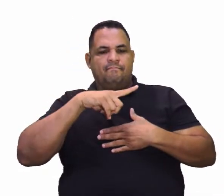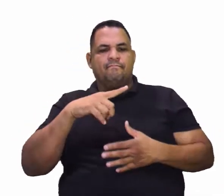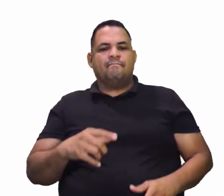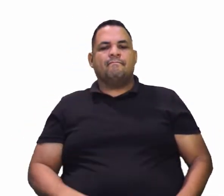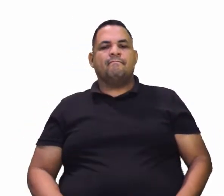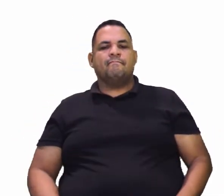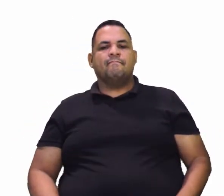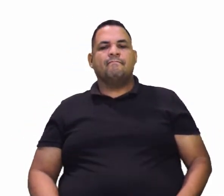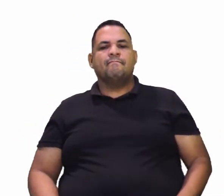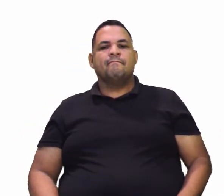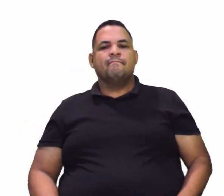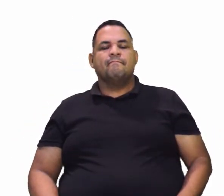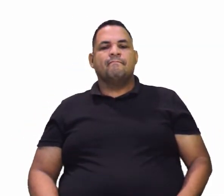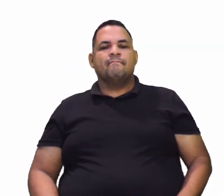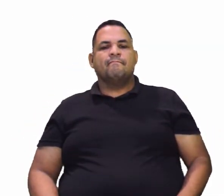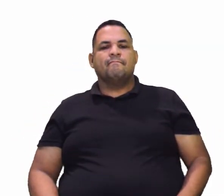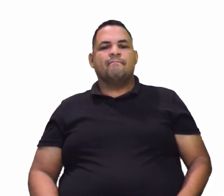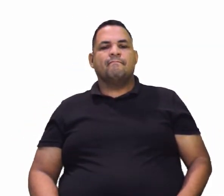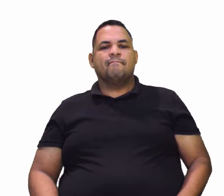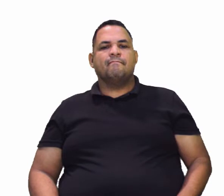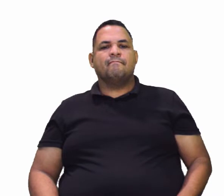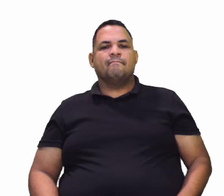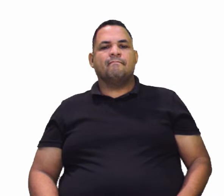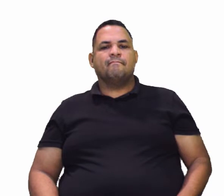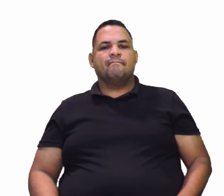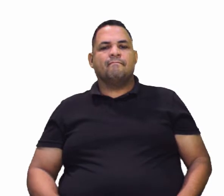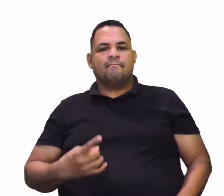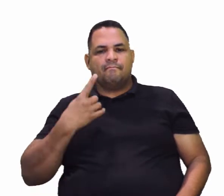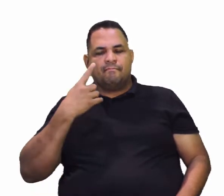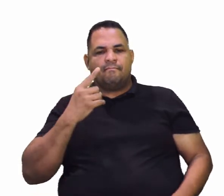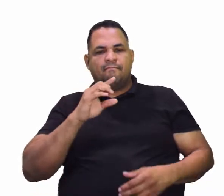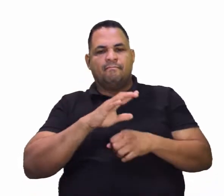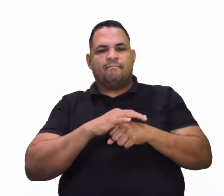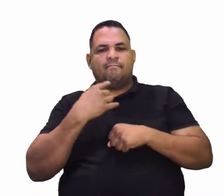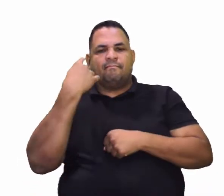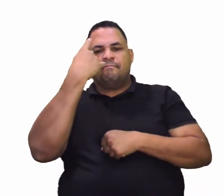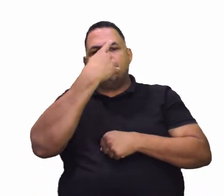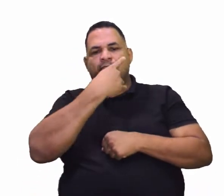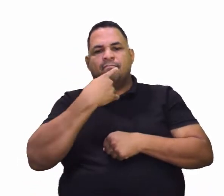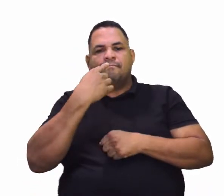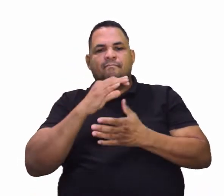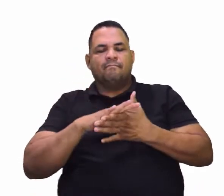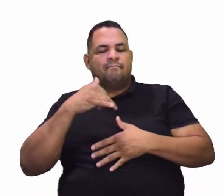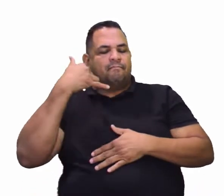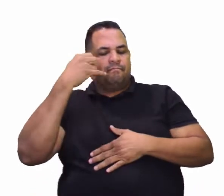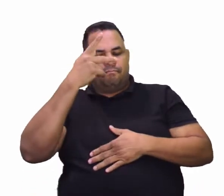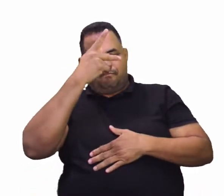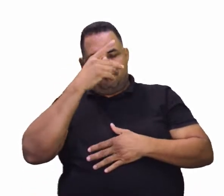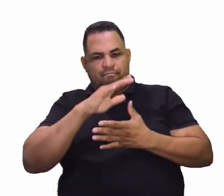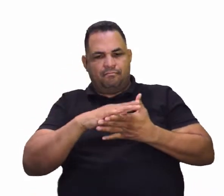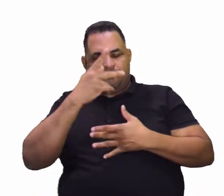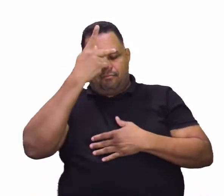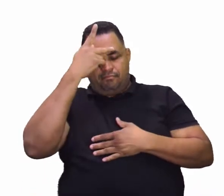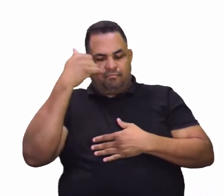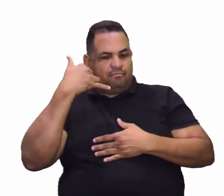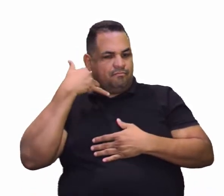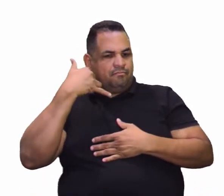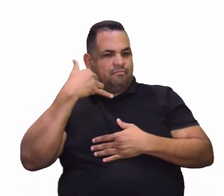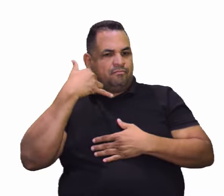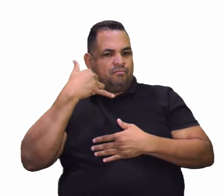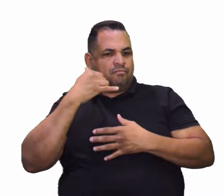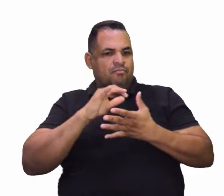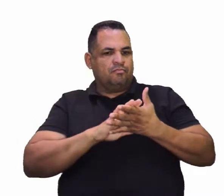ó, não porque eu quero relógio, mas vamos analisar as imagens. Um relógio, uma moça ao telefone, um copo de café